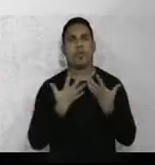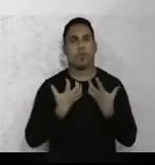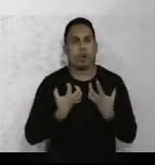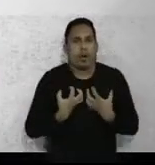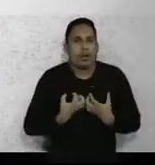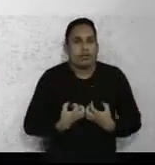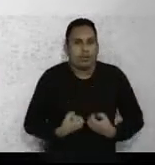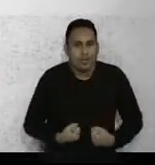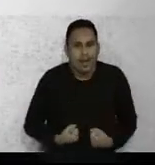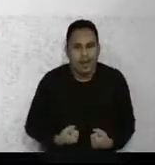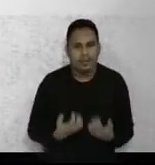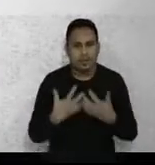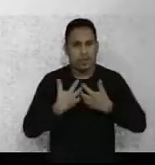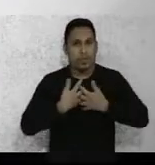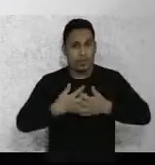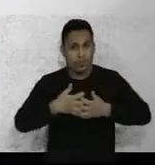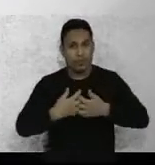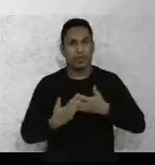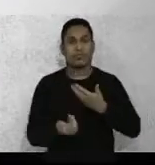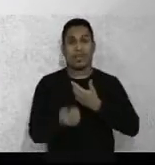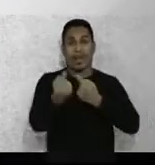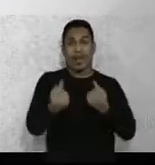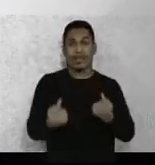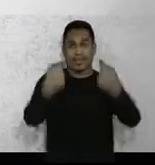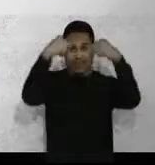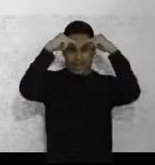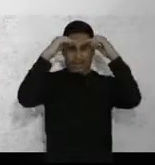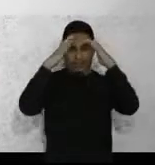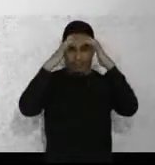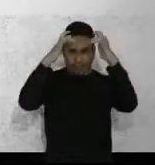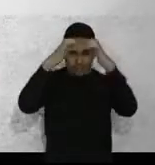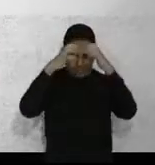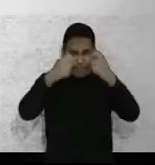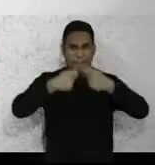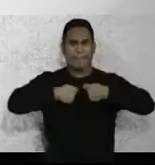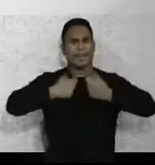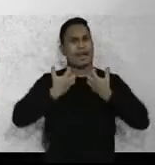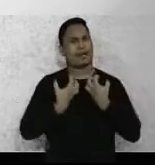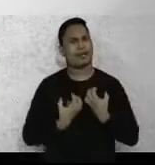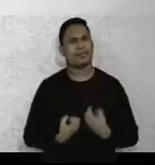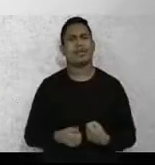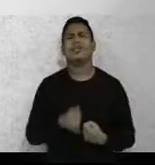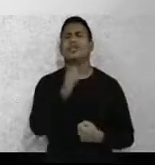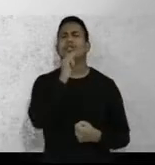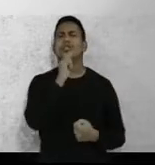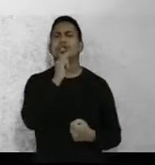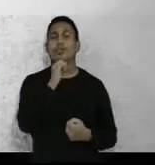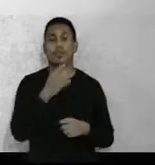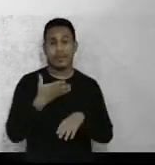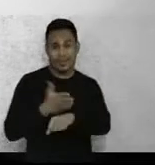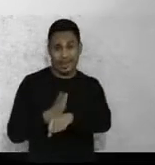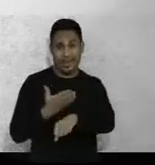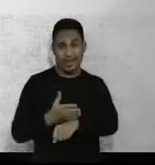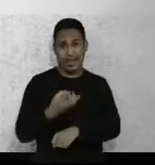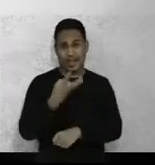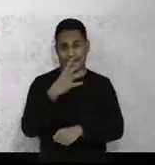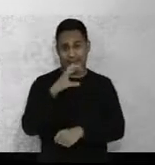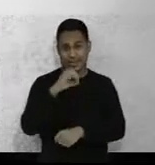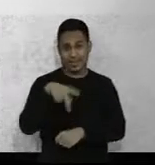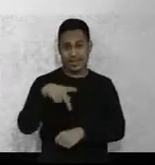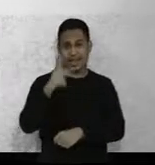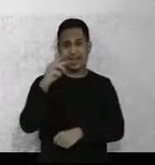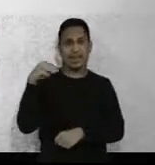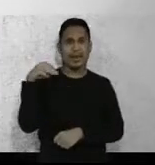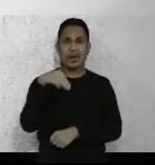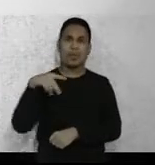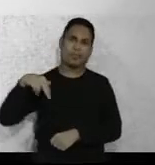cabeça, né? Aquela coisa, você está treinando para uma maratona, tem um treino de 30 quilômetros, chega um momento que você realmente já não aguenta mais o cansaço mental, né? Então,